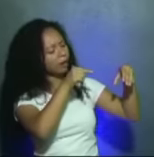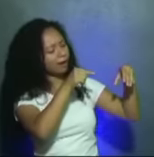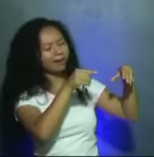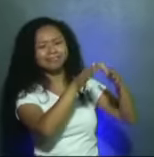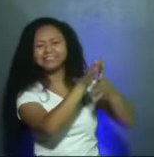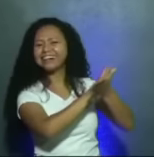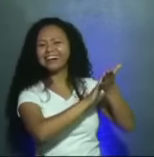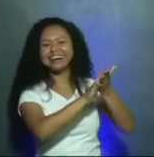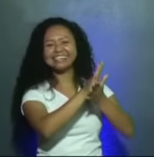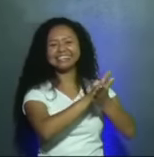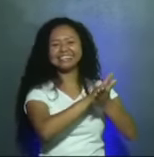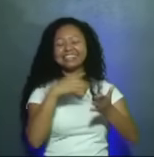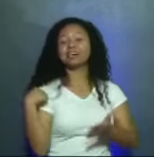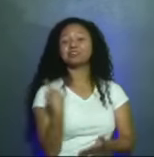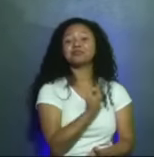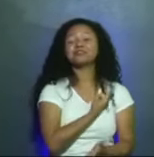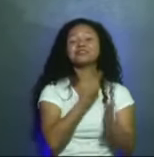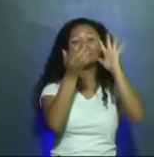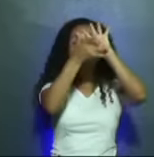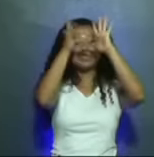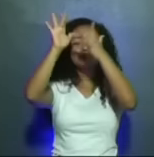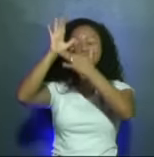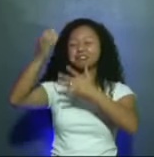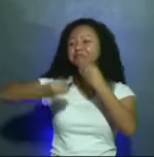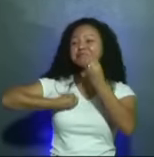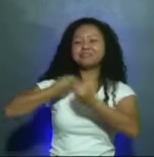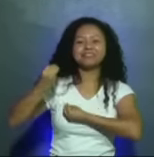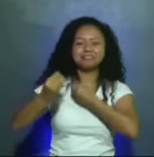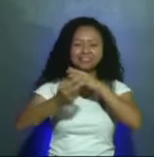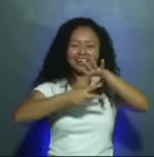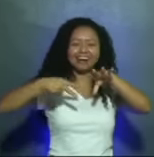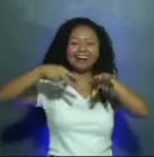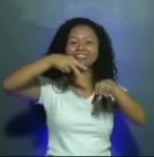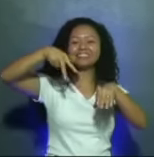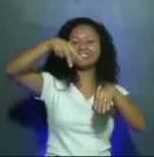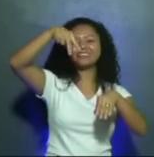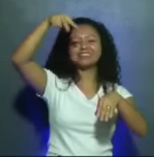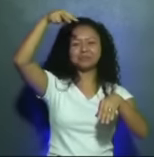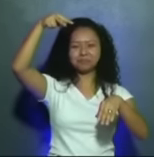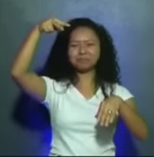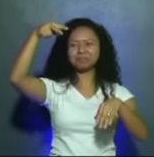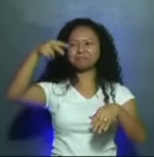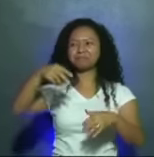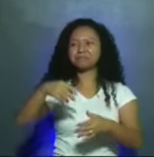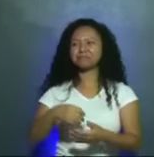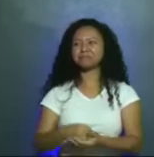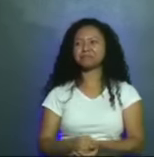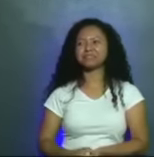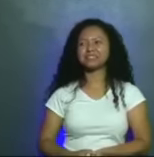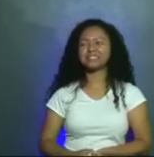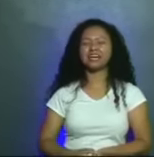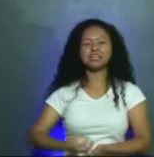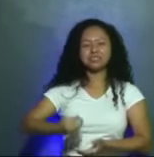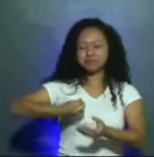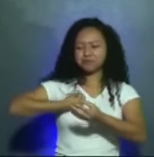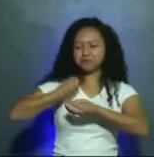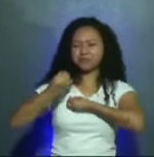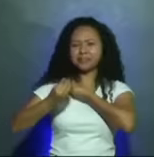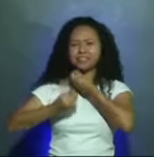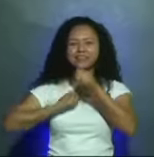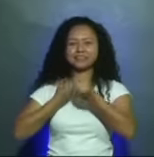vazio. O nosso Jesus vive. Ele ressuscitou, nos dando vida e vida